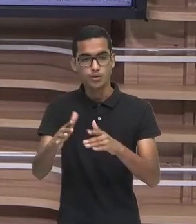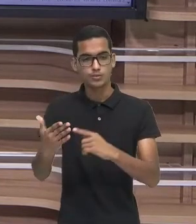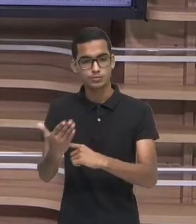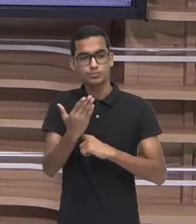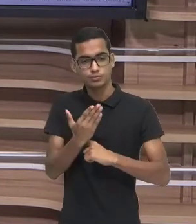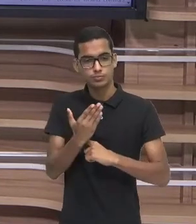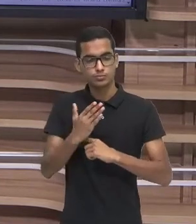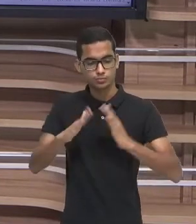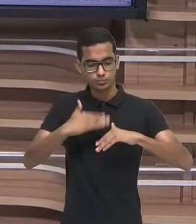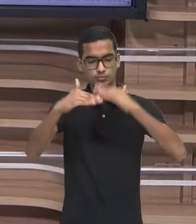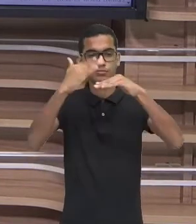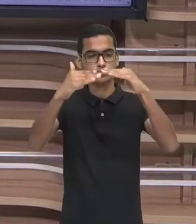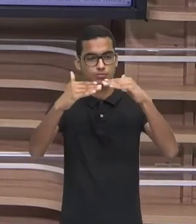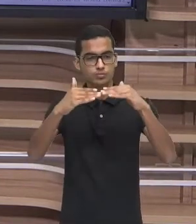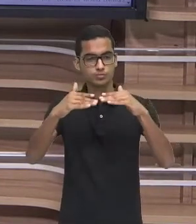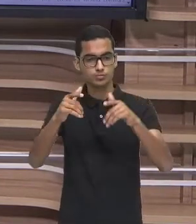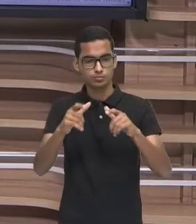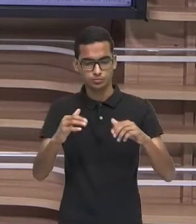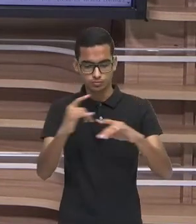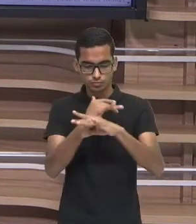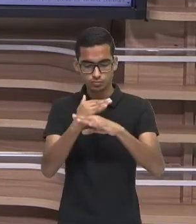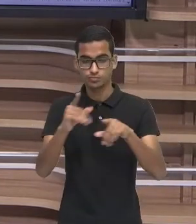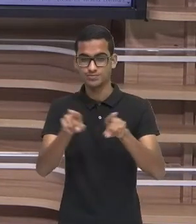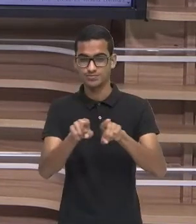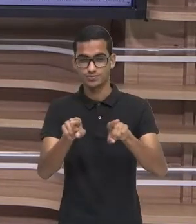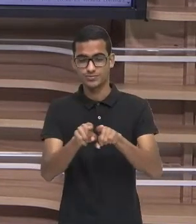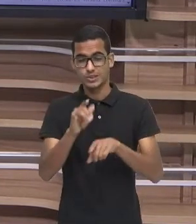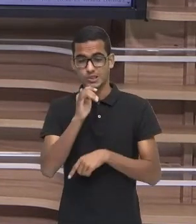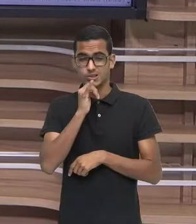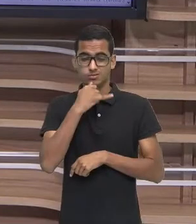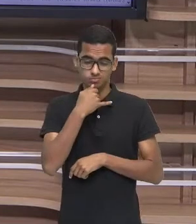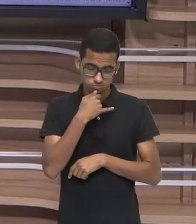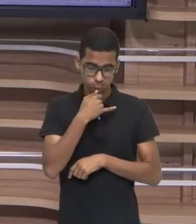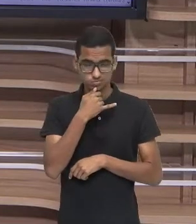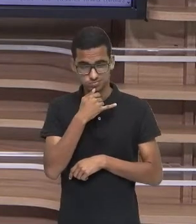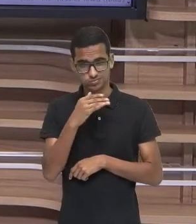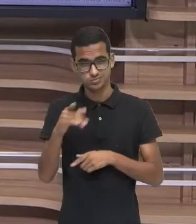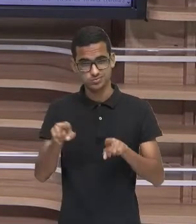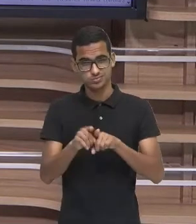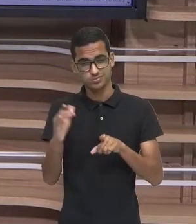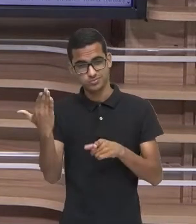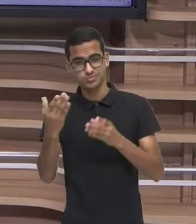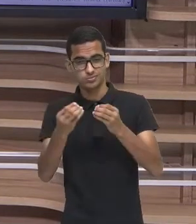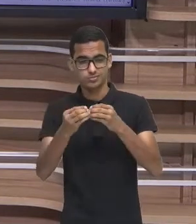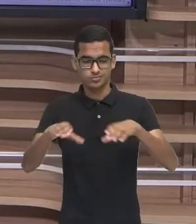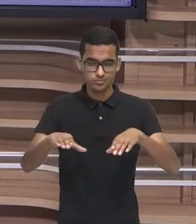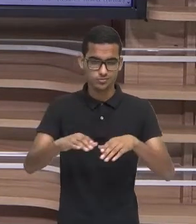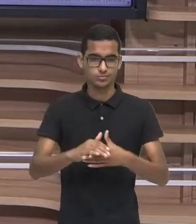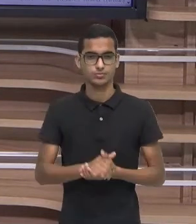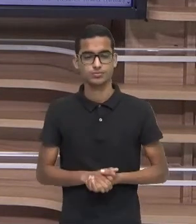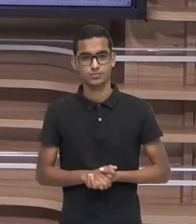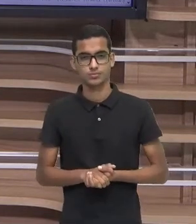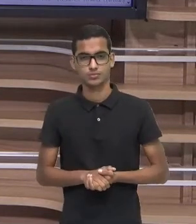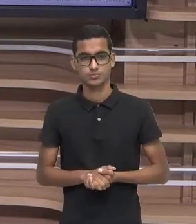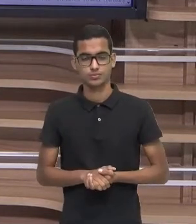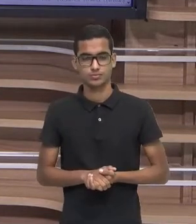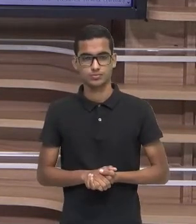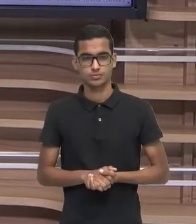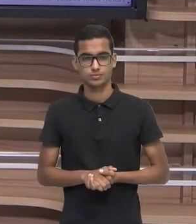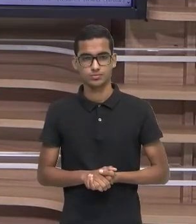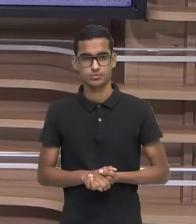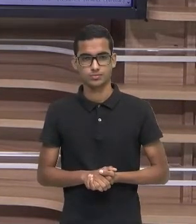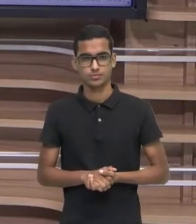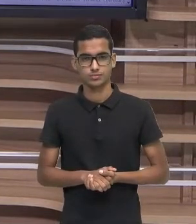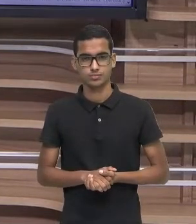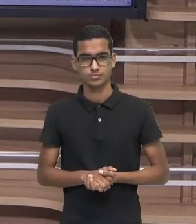bastante no desenvolvimento das cidades e também, infelizmente, acaba ocorrendo uma certa degradação, tá certo? Agora, aqui na nossa